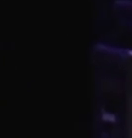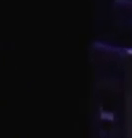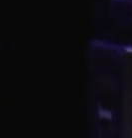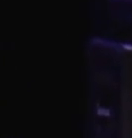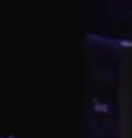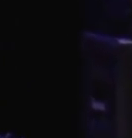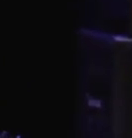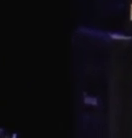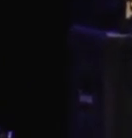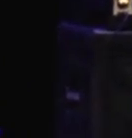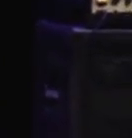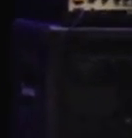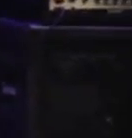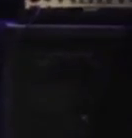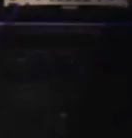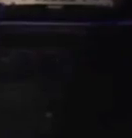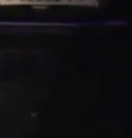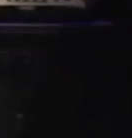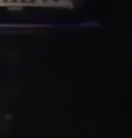voltar?